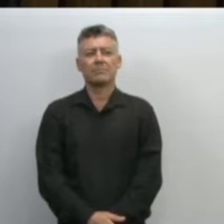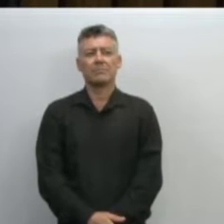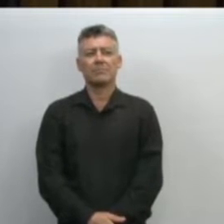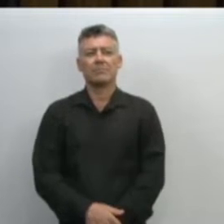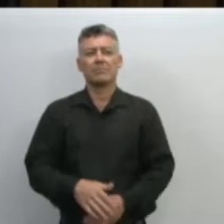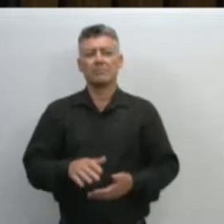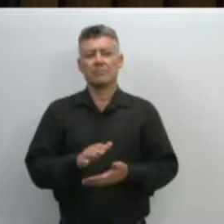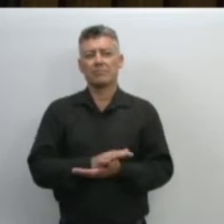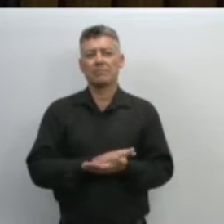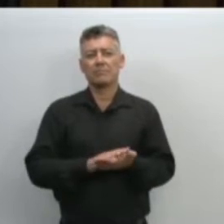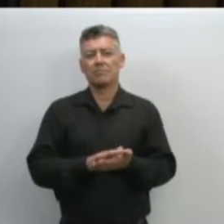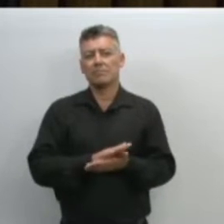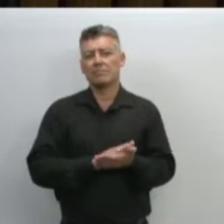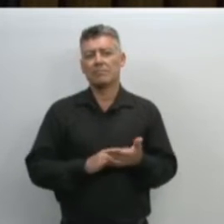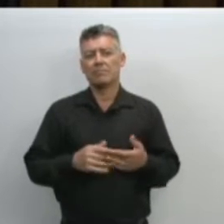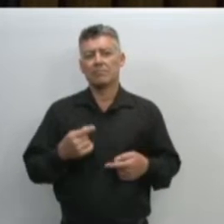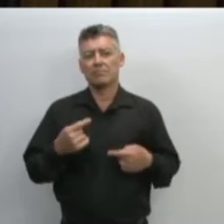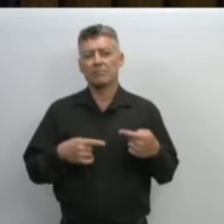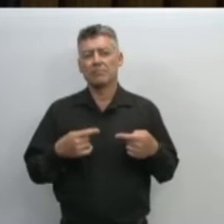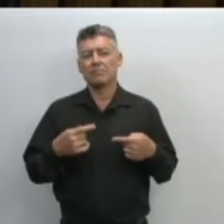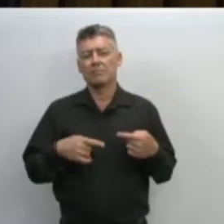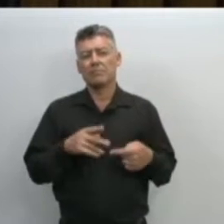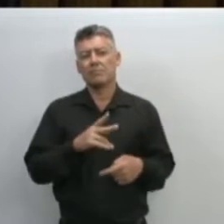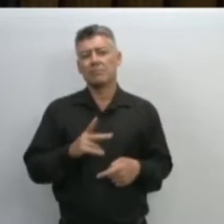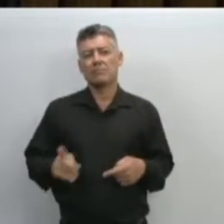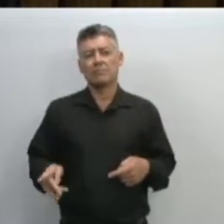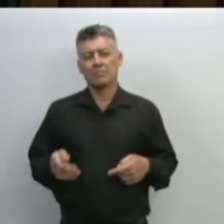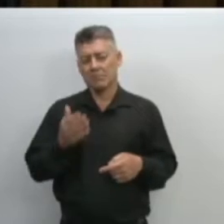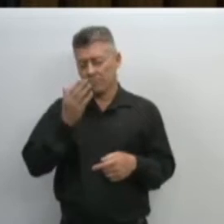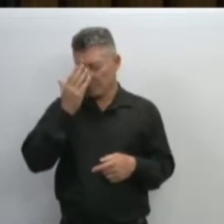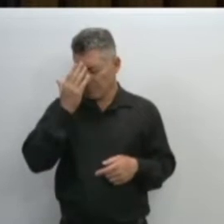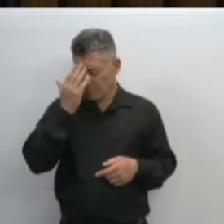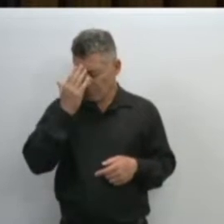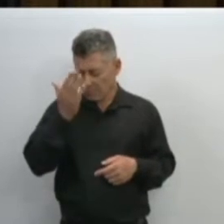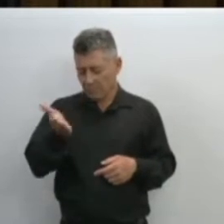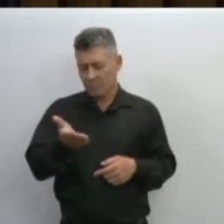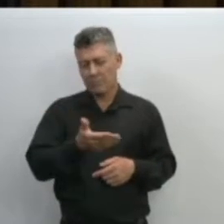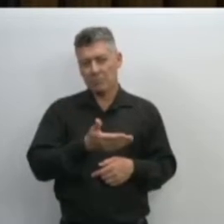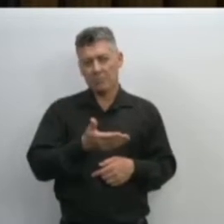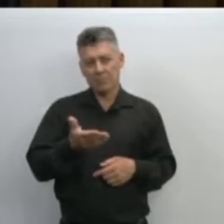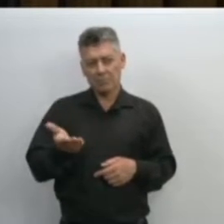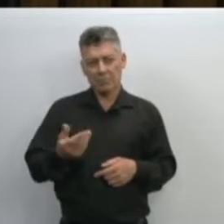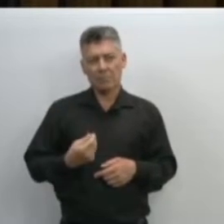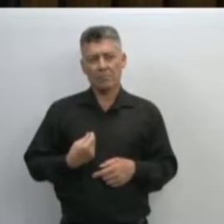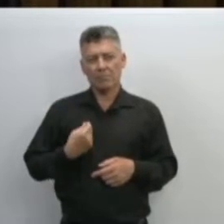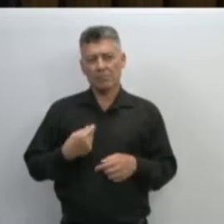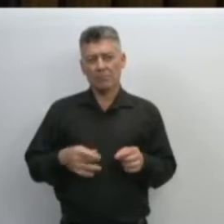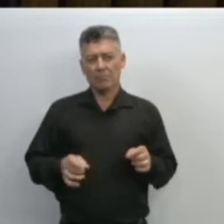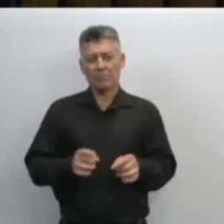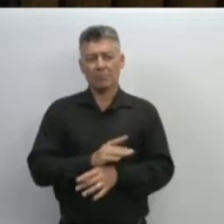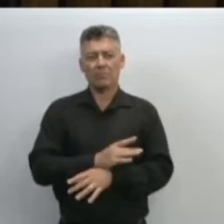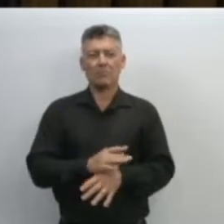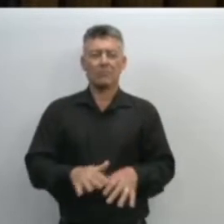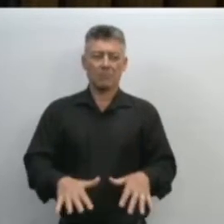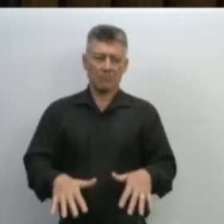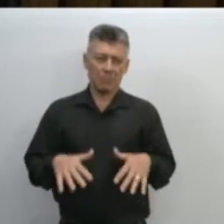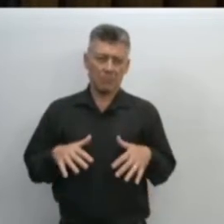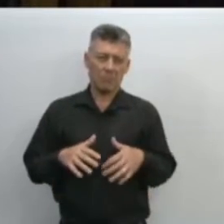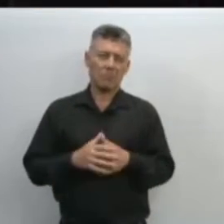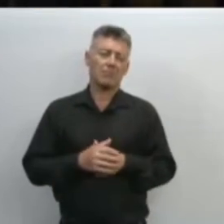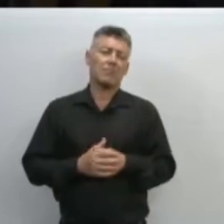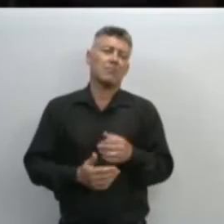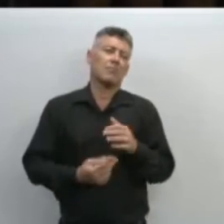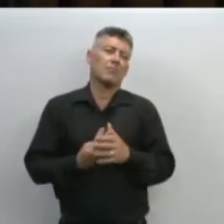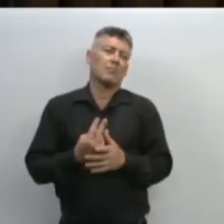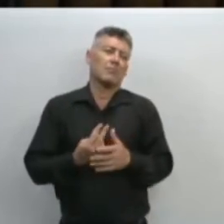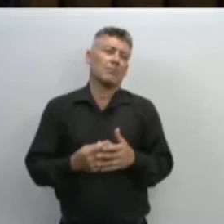Não havendo mais nada a ser debatido, a senhora presidente agradece a presença de todos e declara encerrada a presente sessão. Do que para constar, o